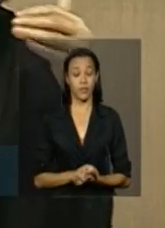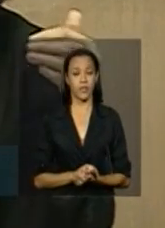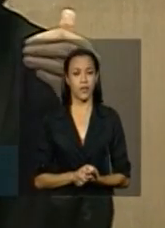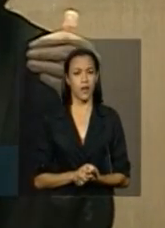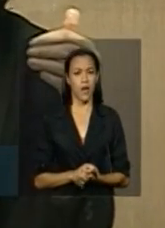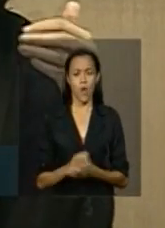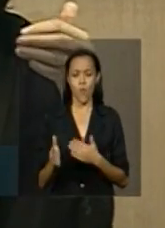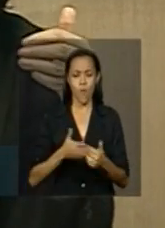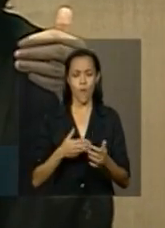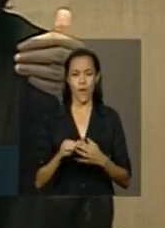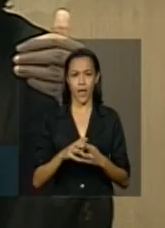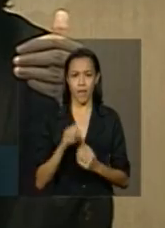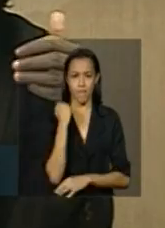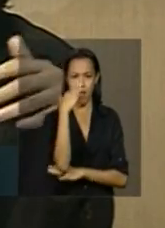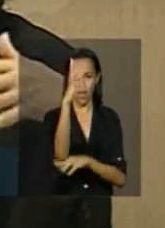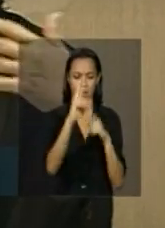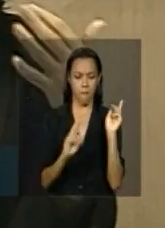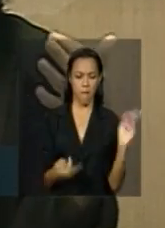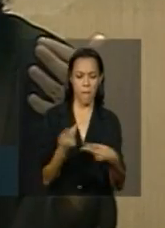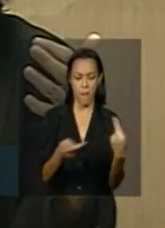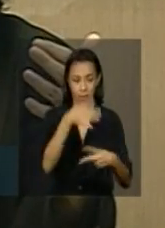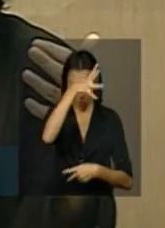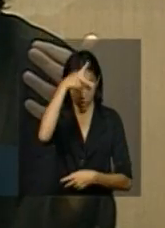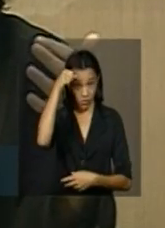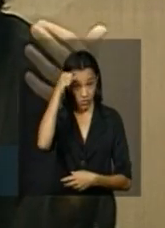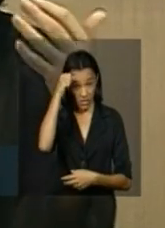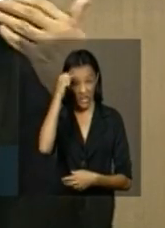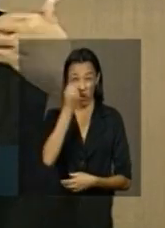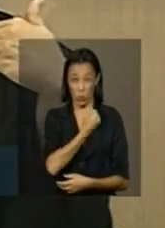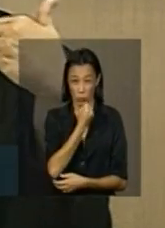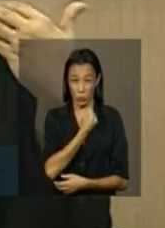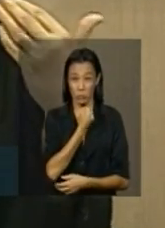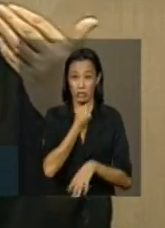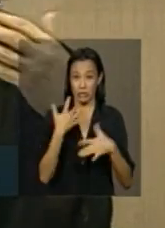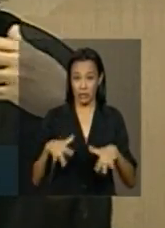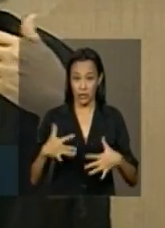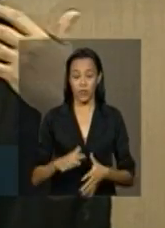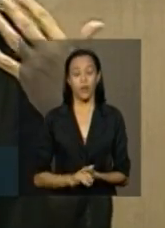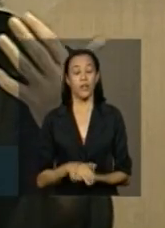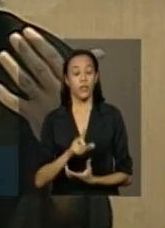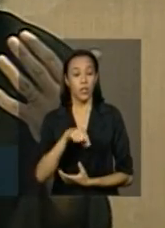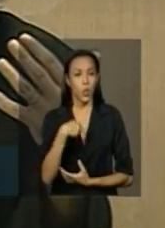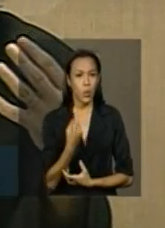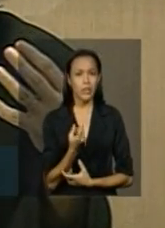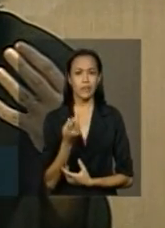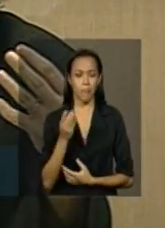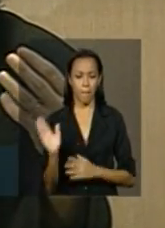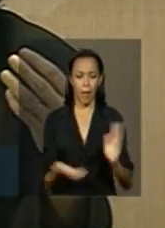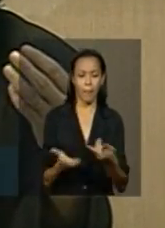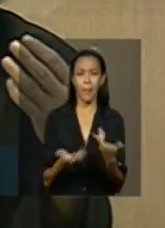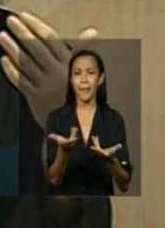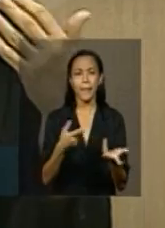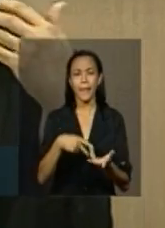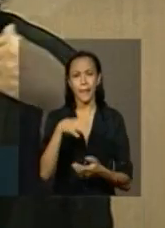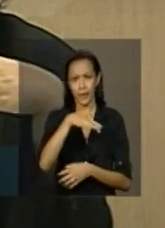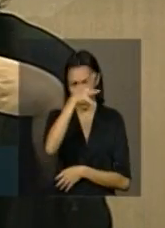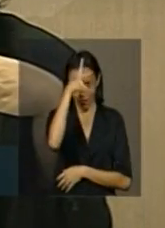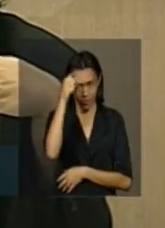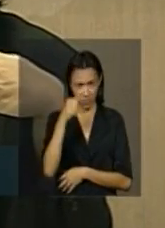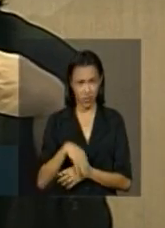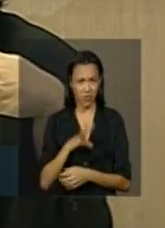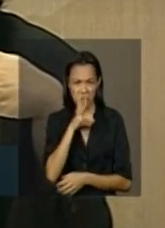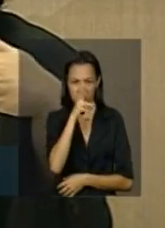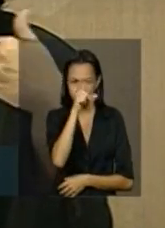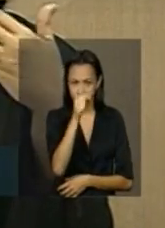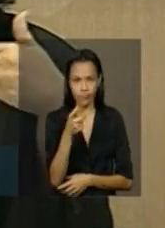qualquer desmatamento na Amazônia é um número alto a gente não precisa pelo Ministério m desmatar a Amazônia eh ilegalmente